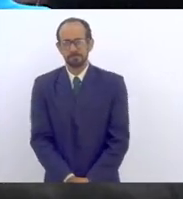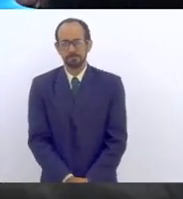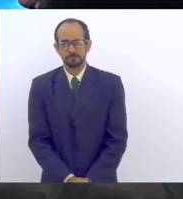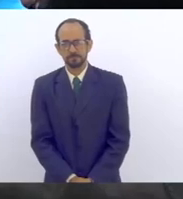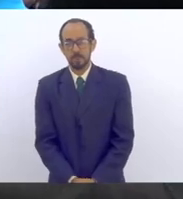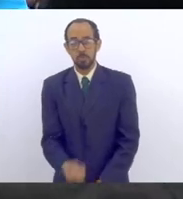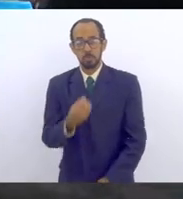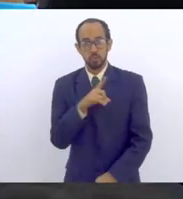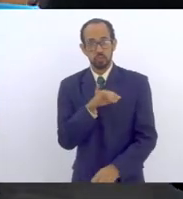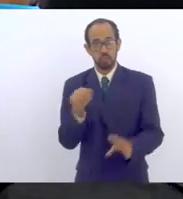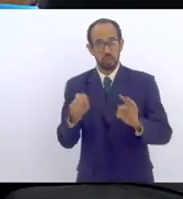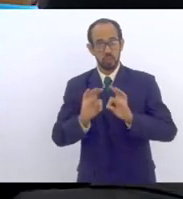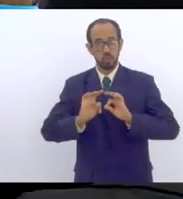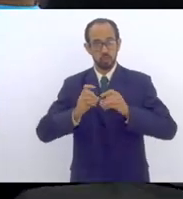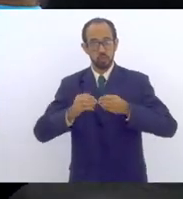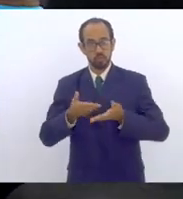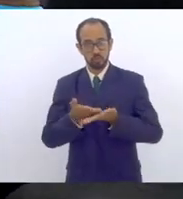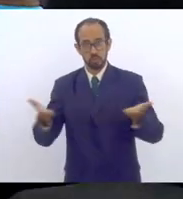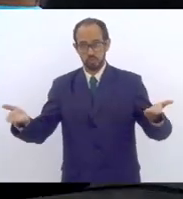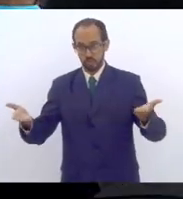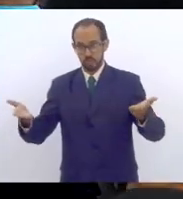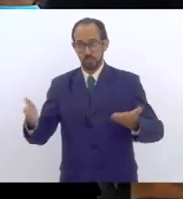Bom dia a todos